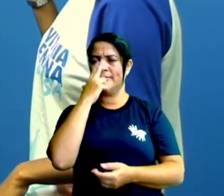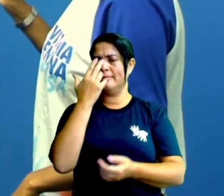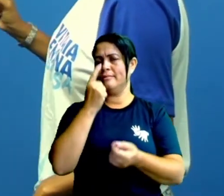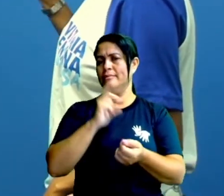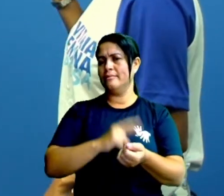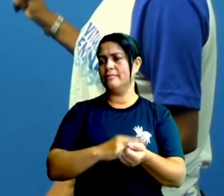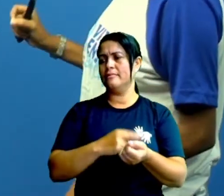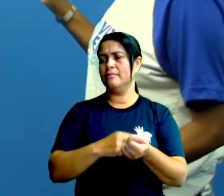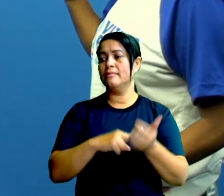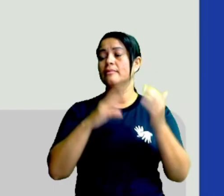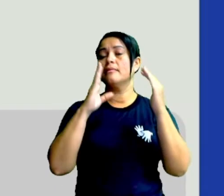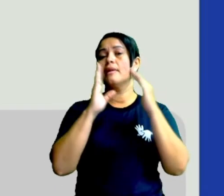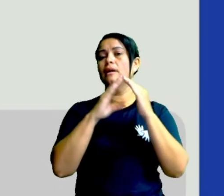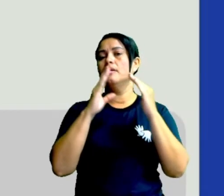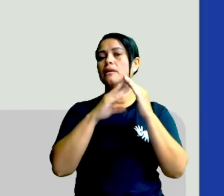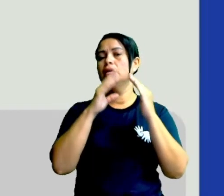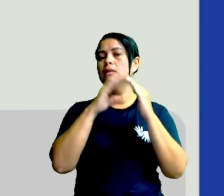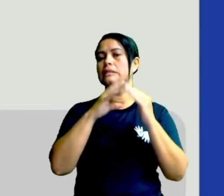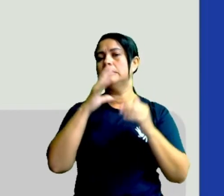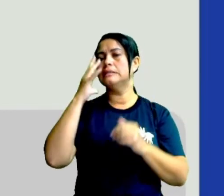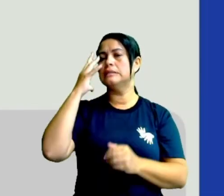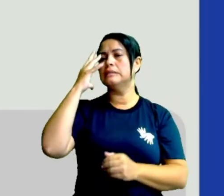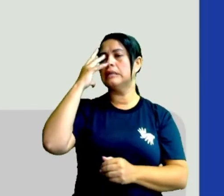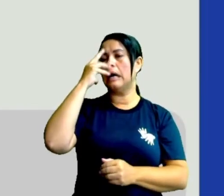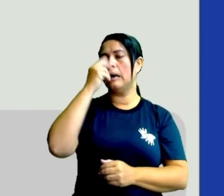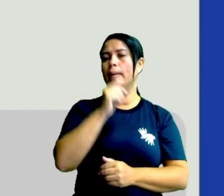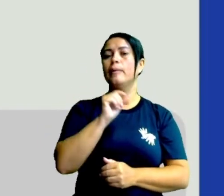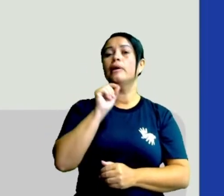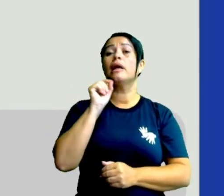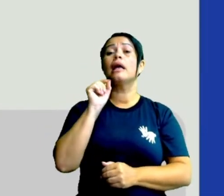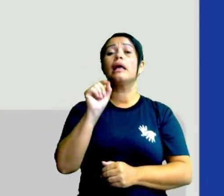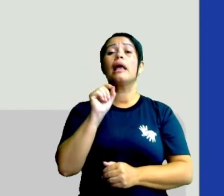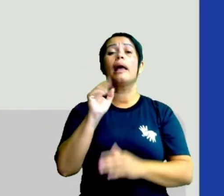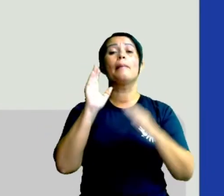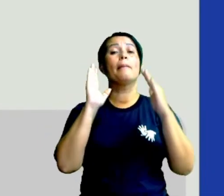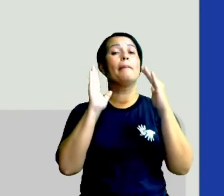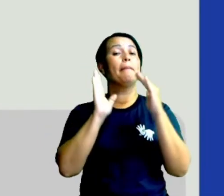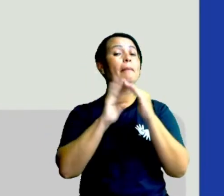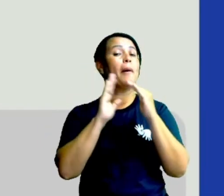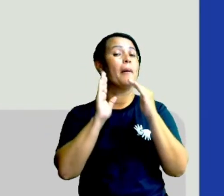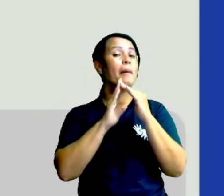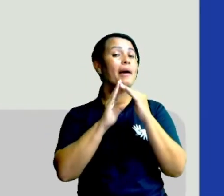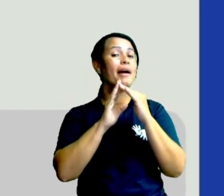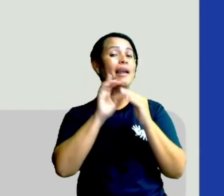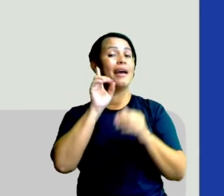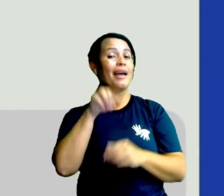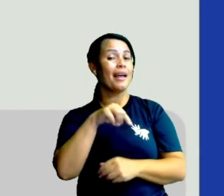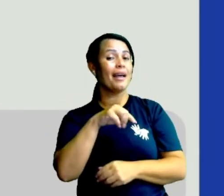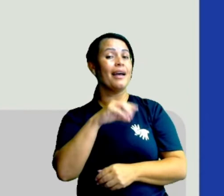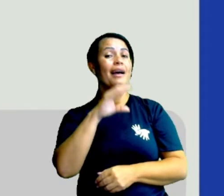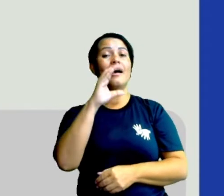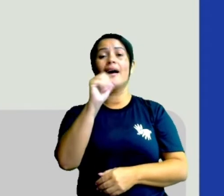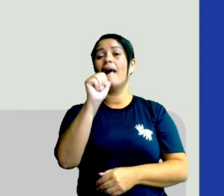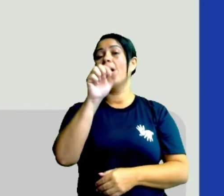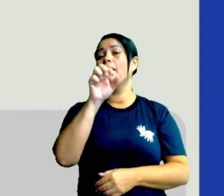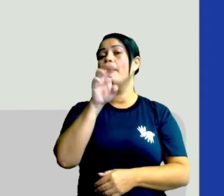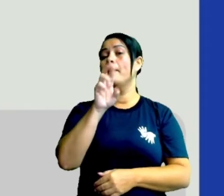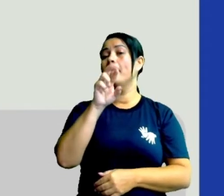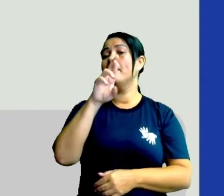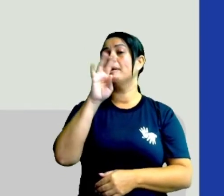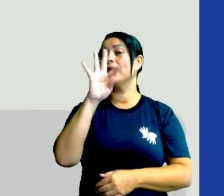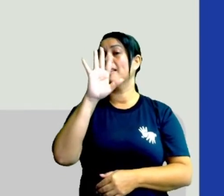e essa casa é bonita quem mora nela é a